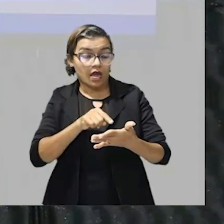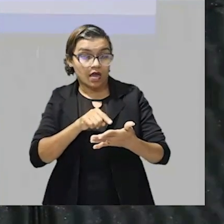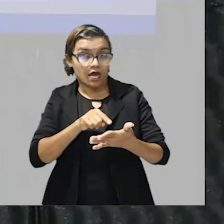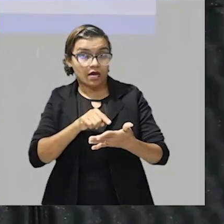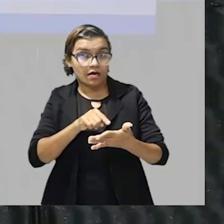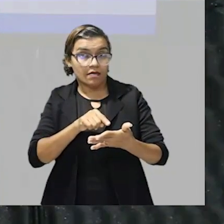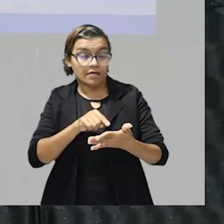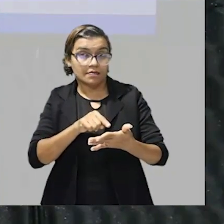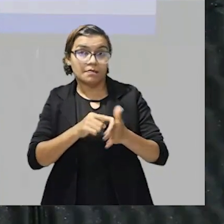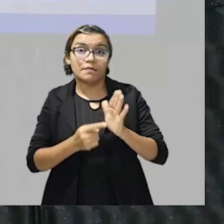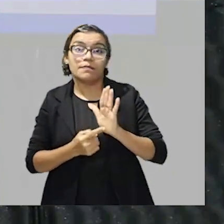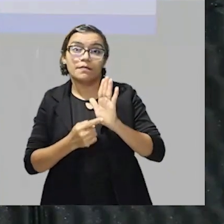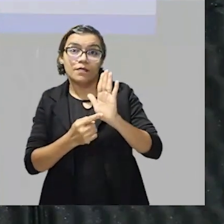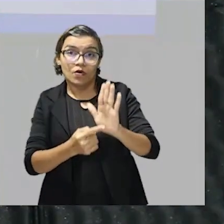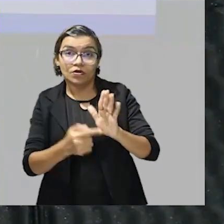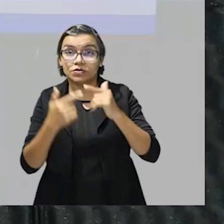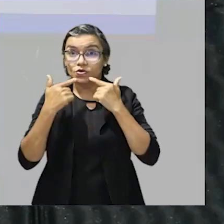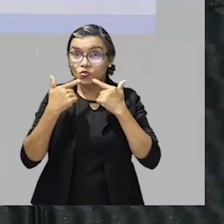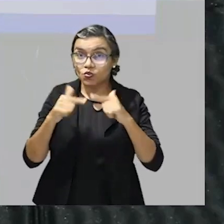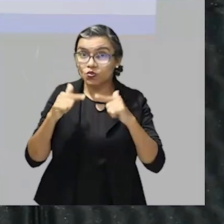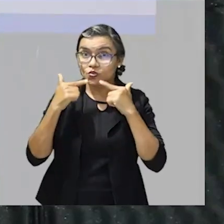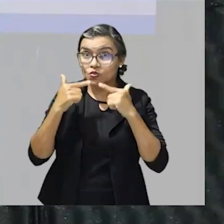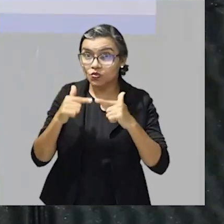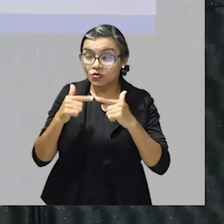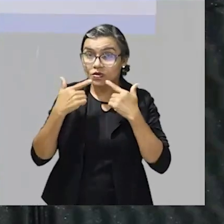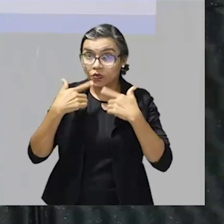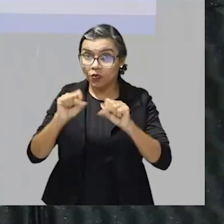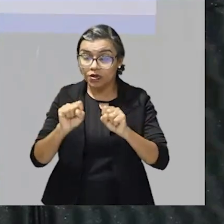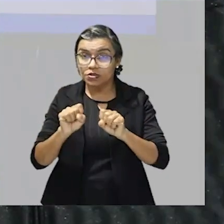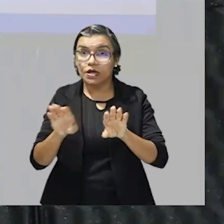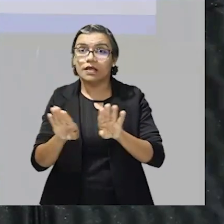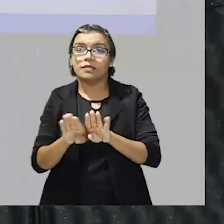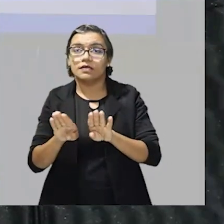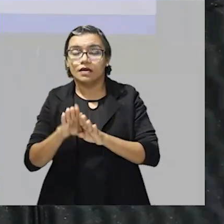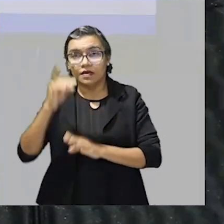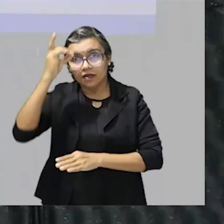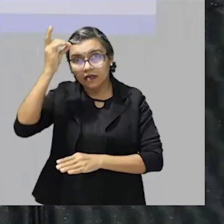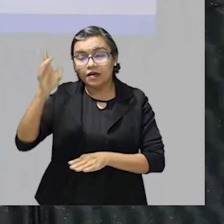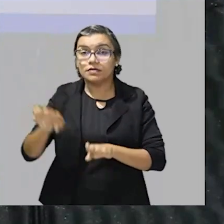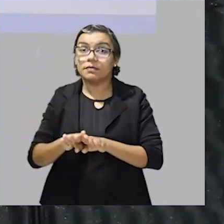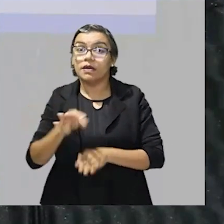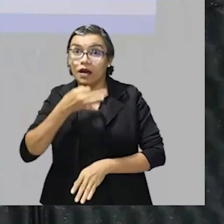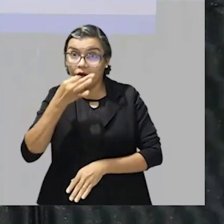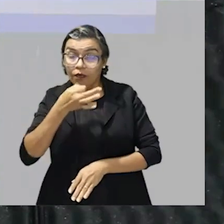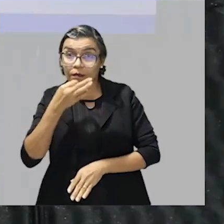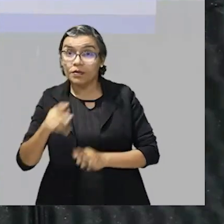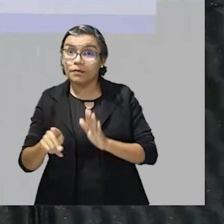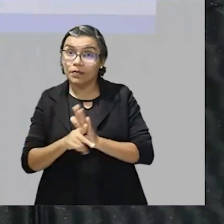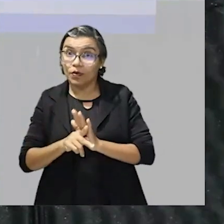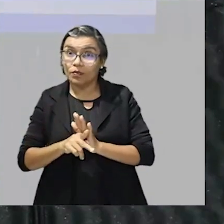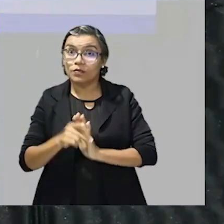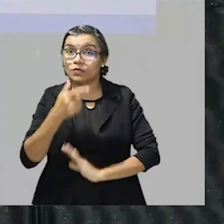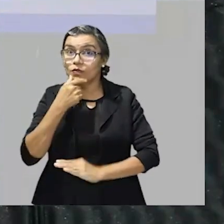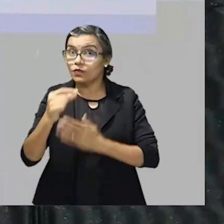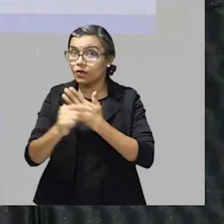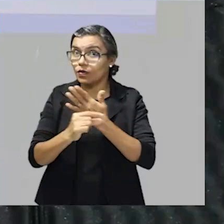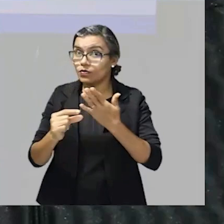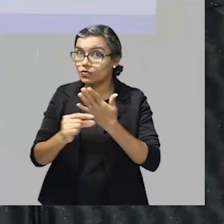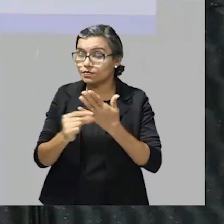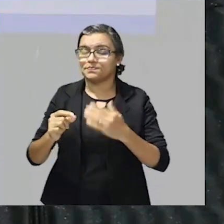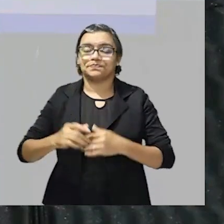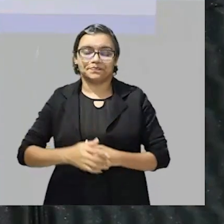designa uma manifestação linguística expressa por meio de ideias ou argumentos de um autor então agora